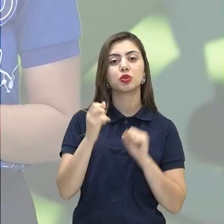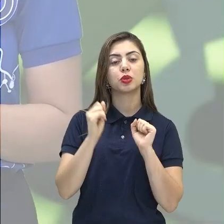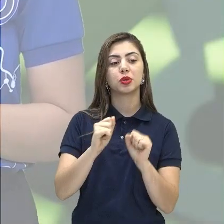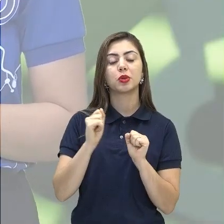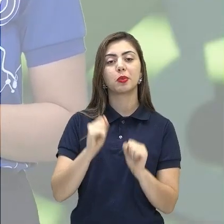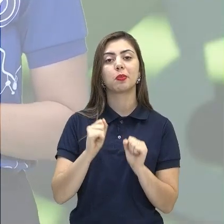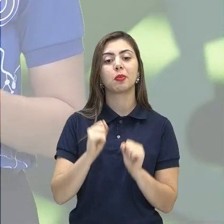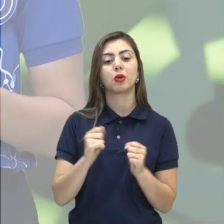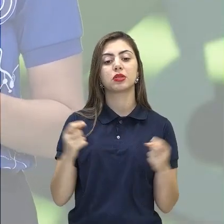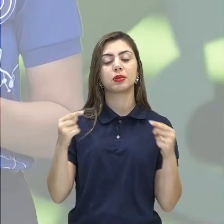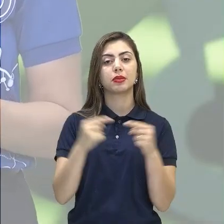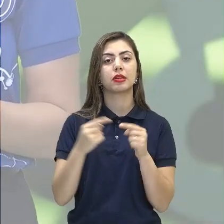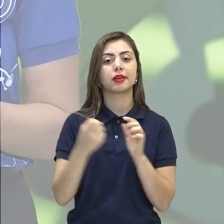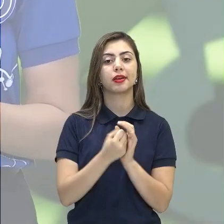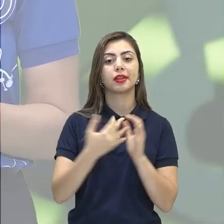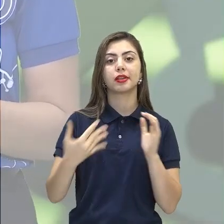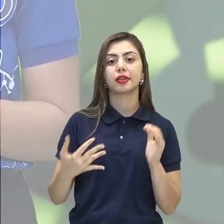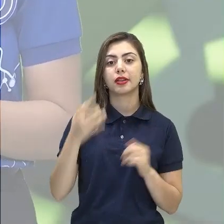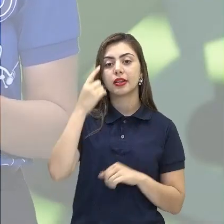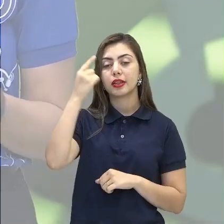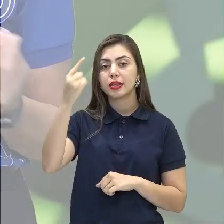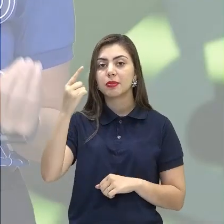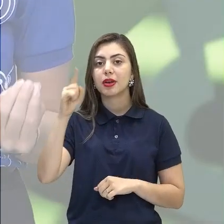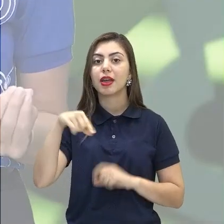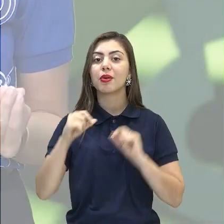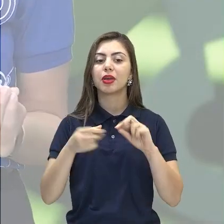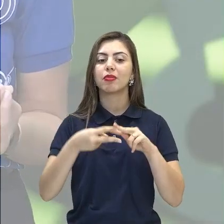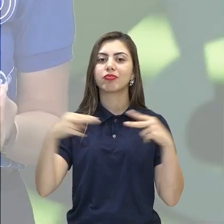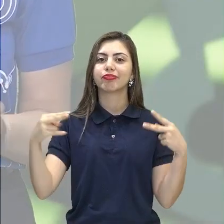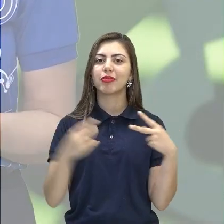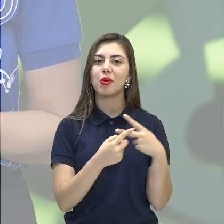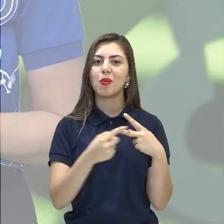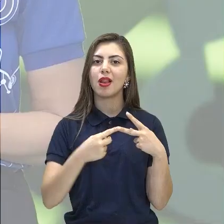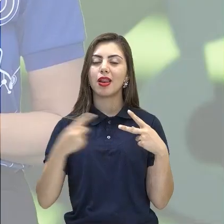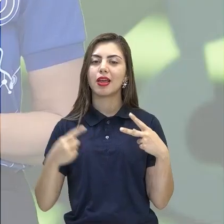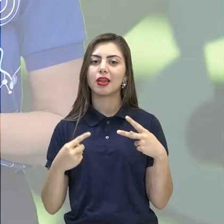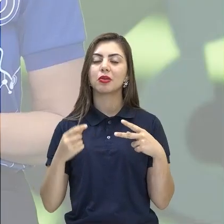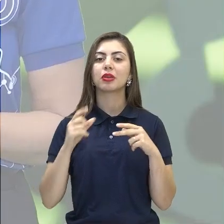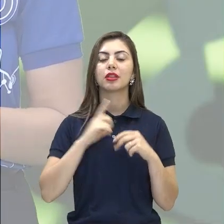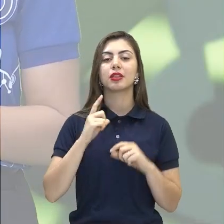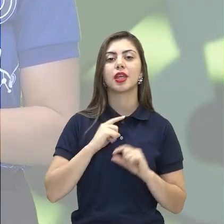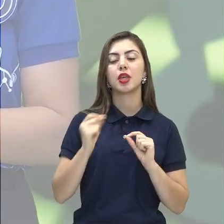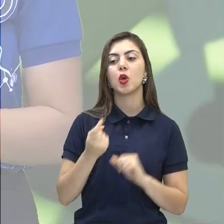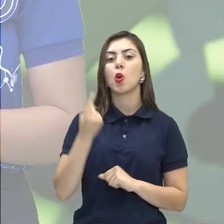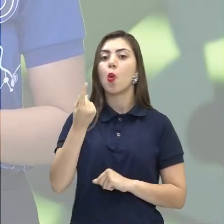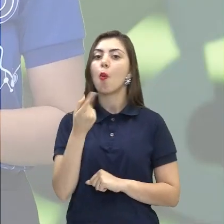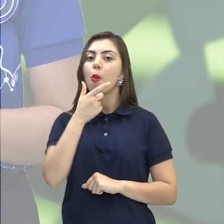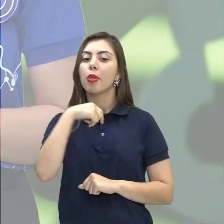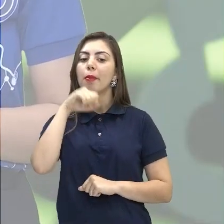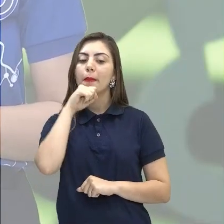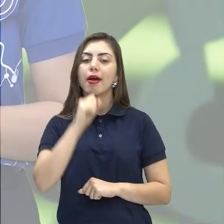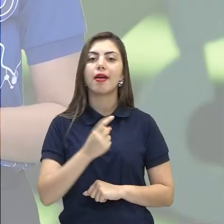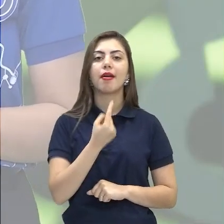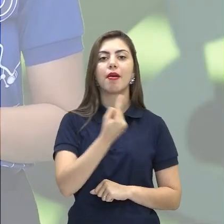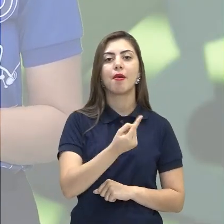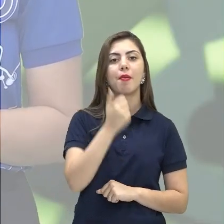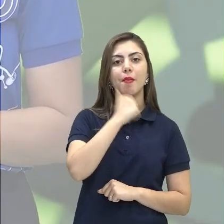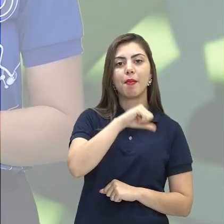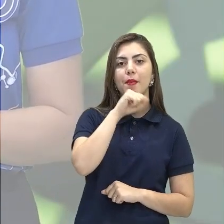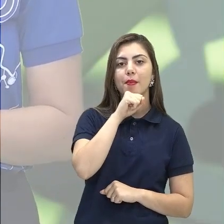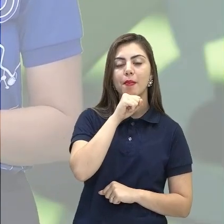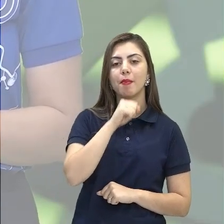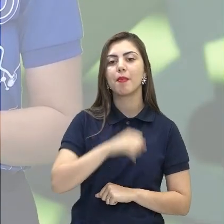uma característica, que seriam os alelos, sendo um fator herdado do pai e um fator herdado da mãe. Ele